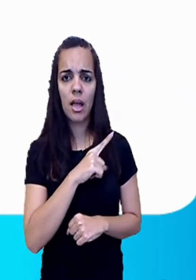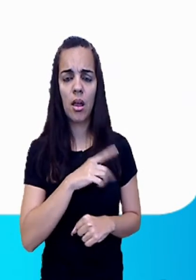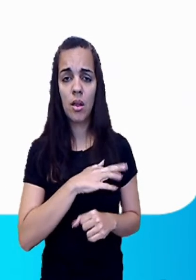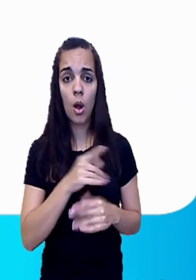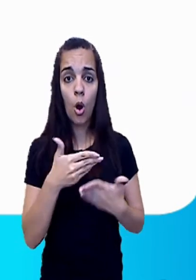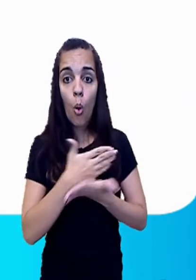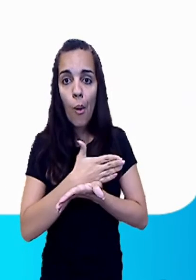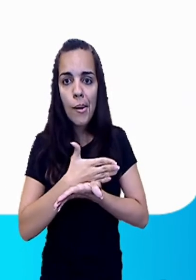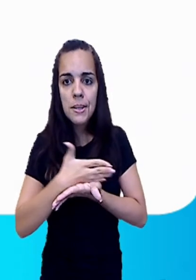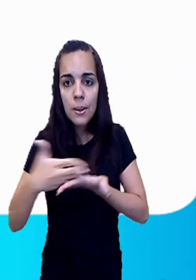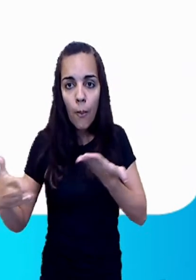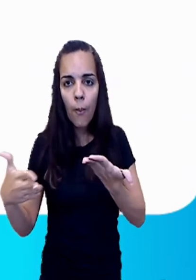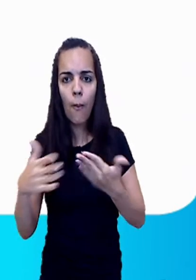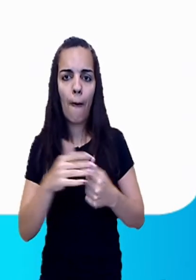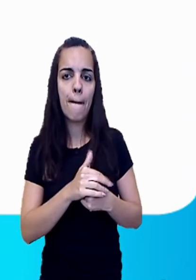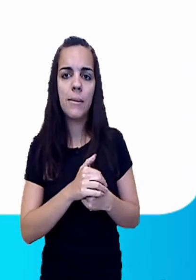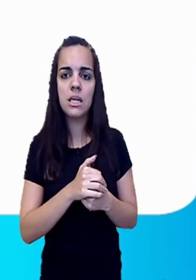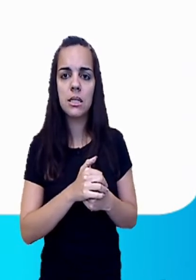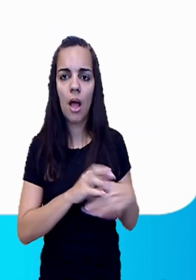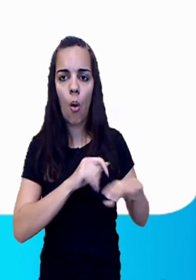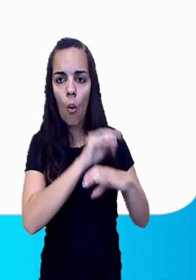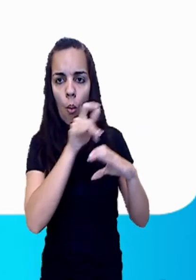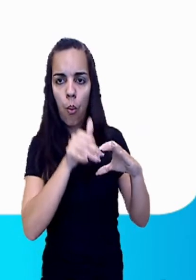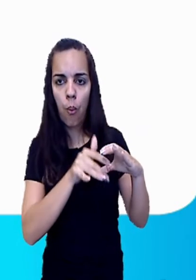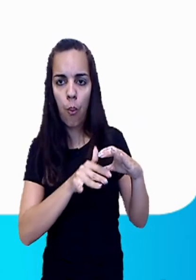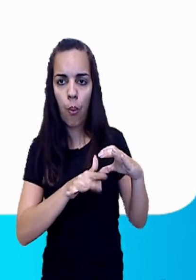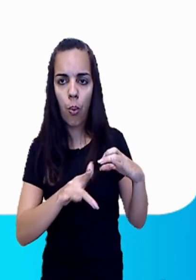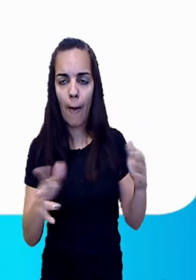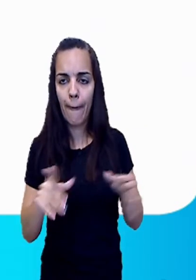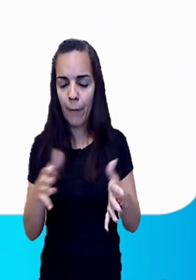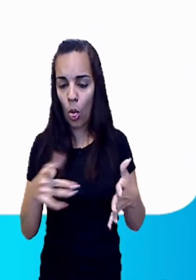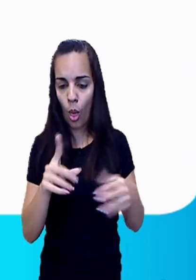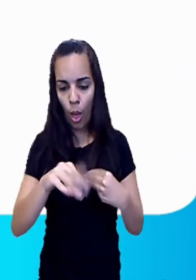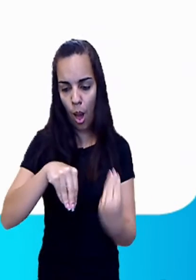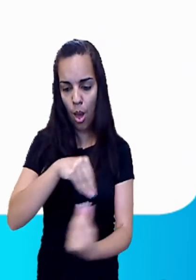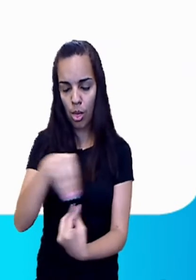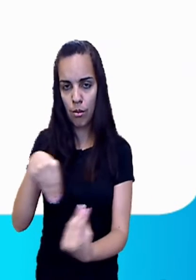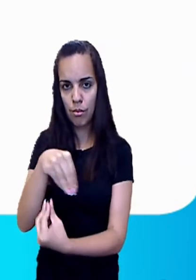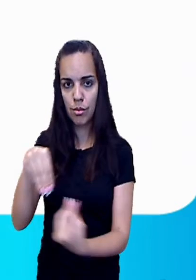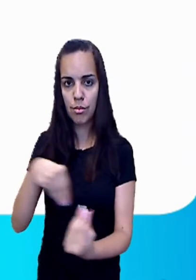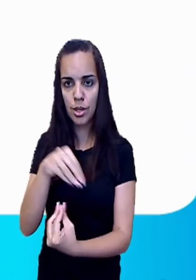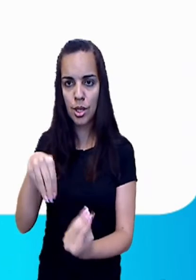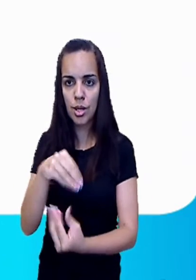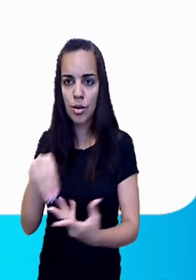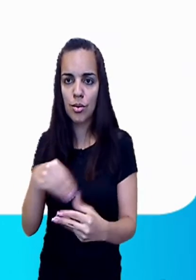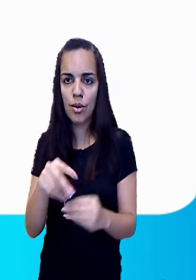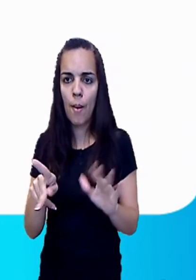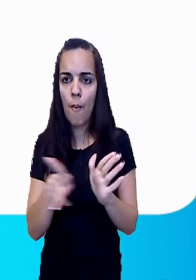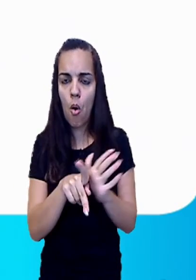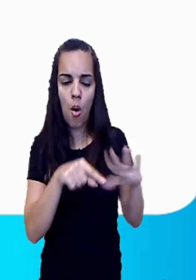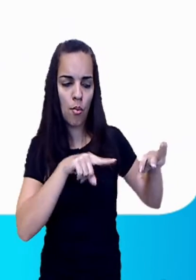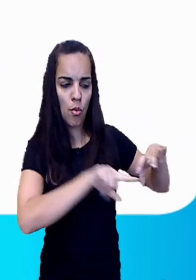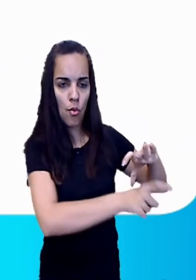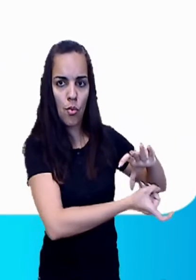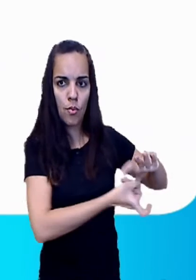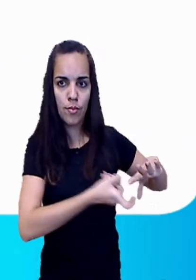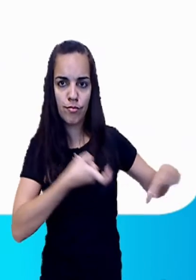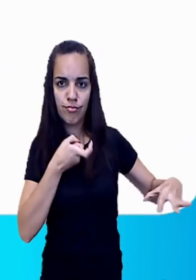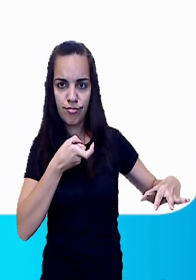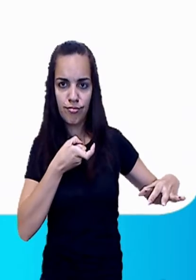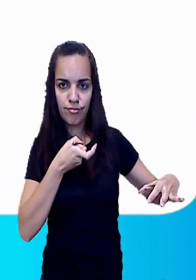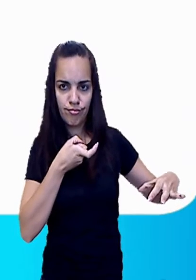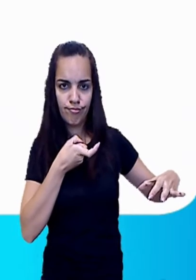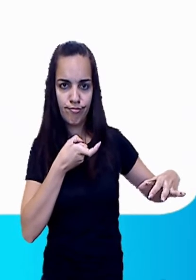várias extrações de minérios também próximo da região marítima, né? Pelo vazamento direto de minerais extraídos dos